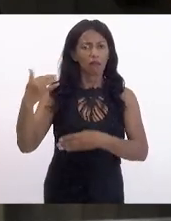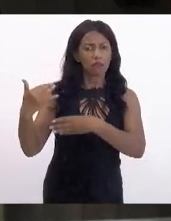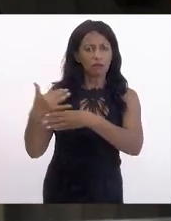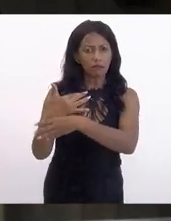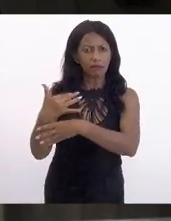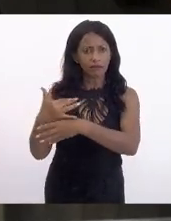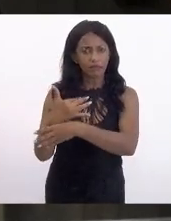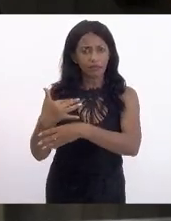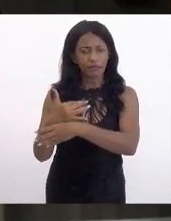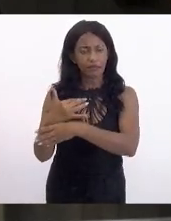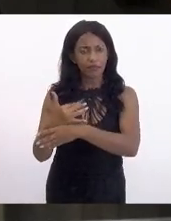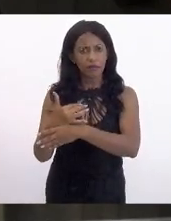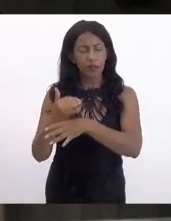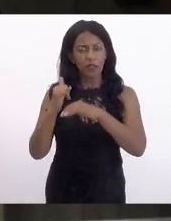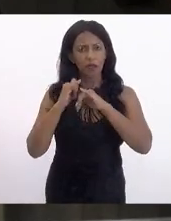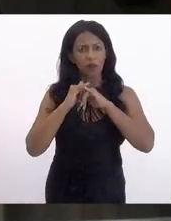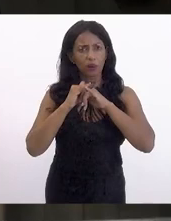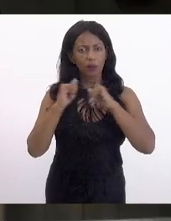denúncia